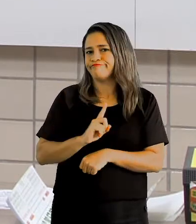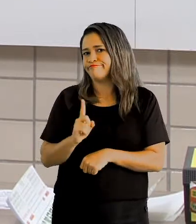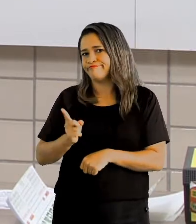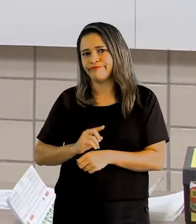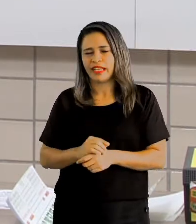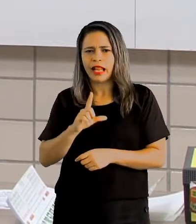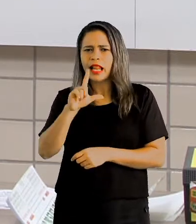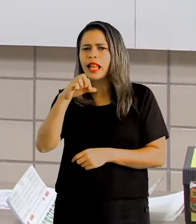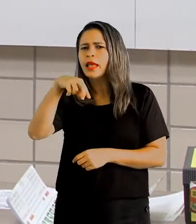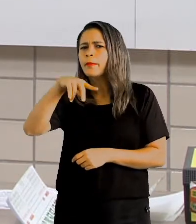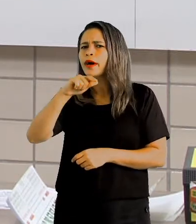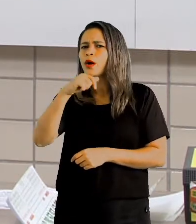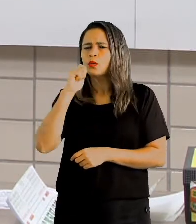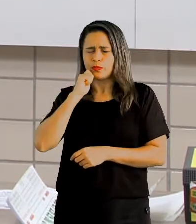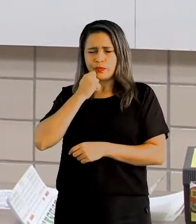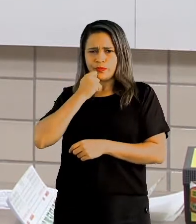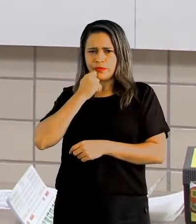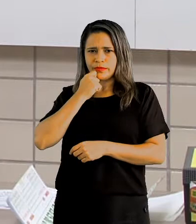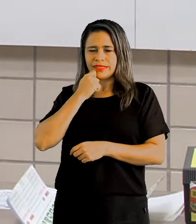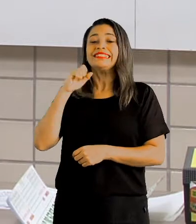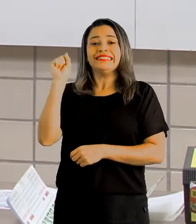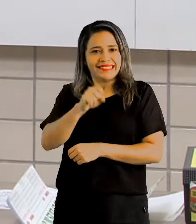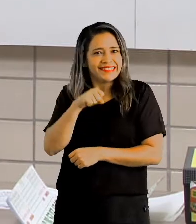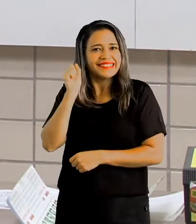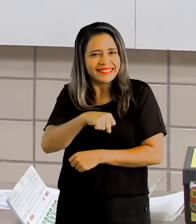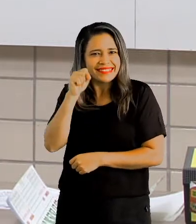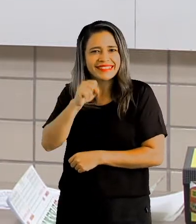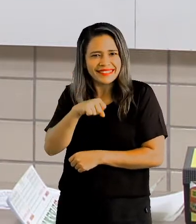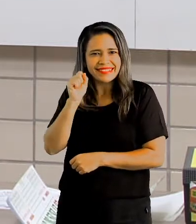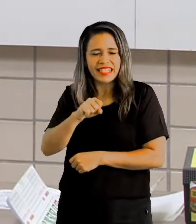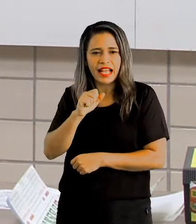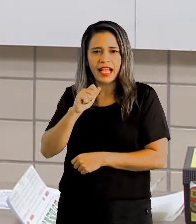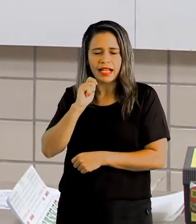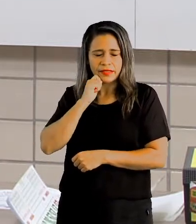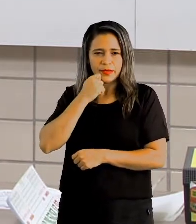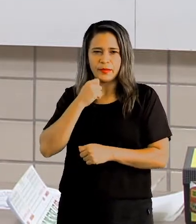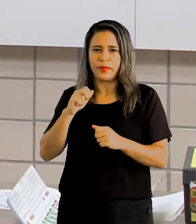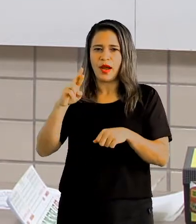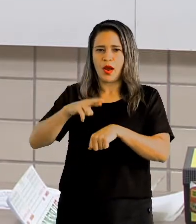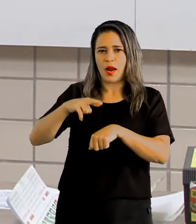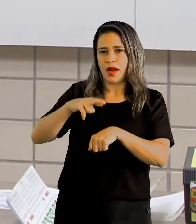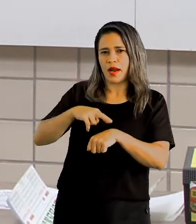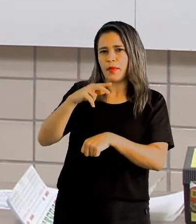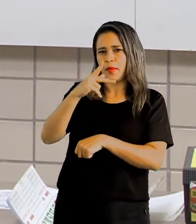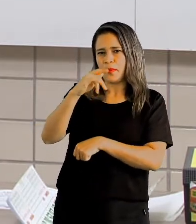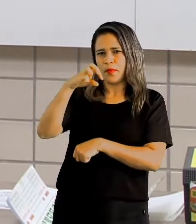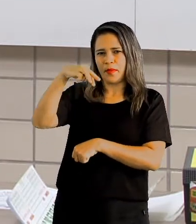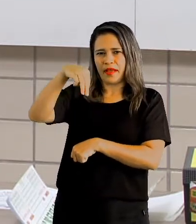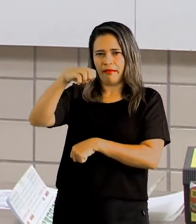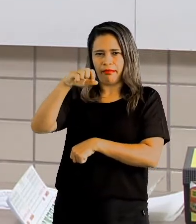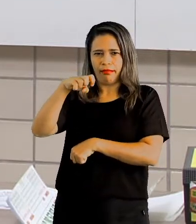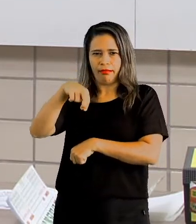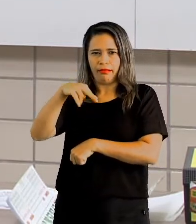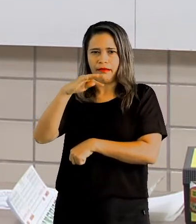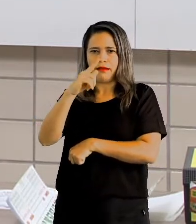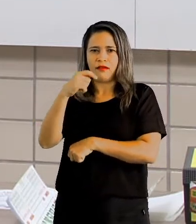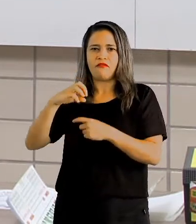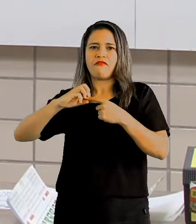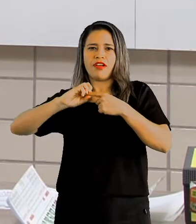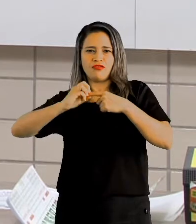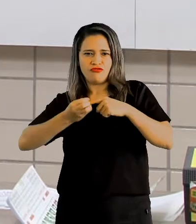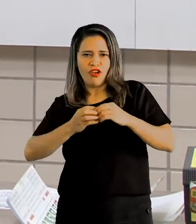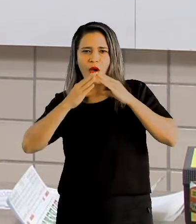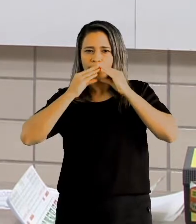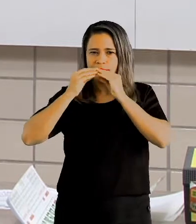Limão. Isso, limão rima, porque limão rima com pimentão, com agrião, com feijão, com mamão e